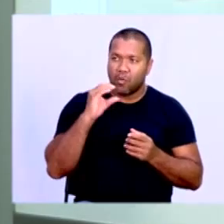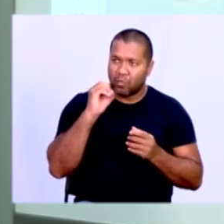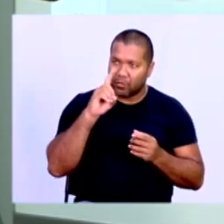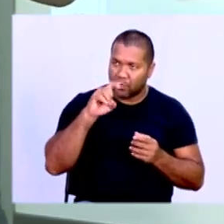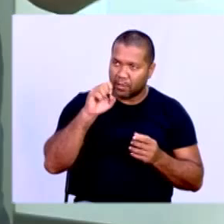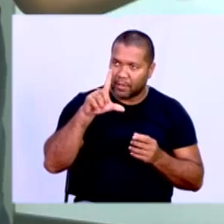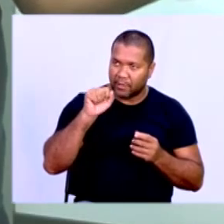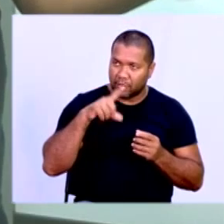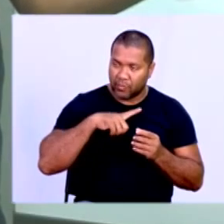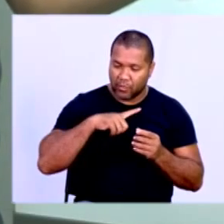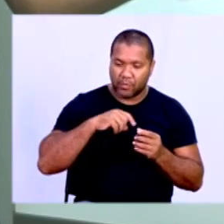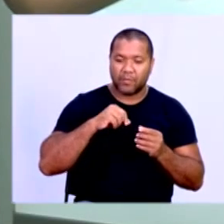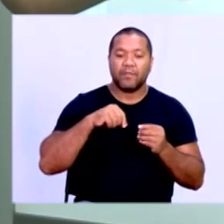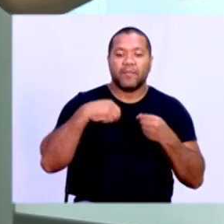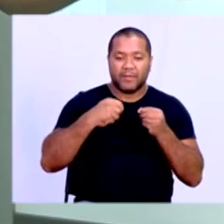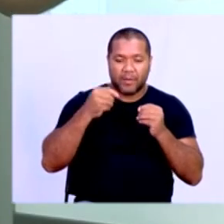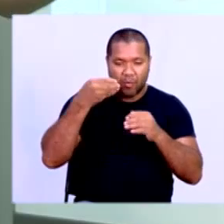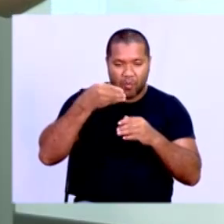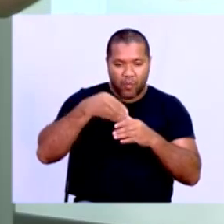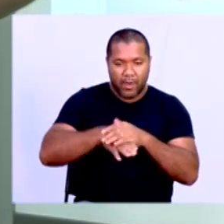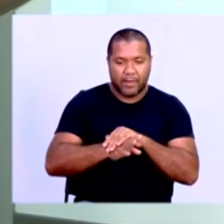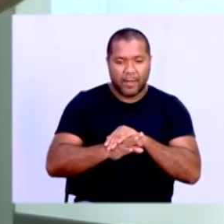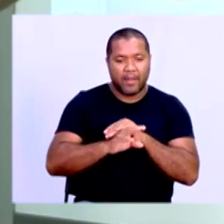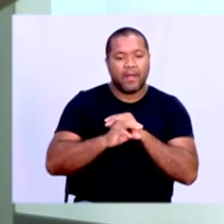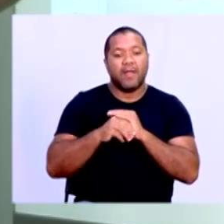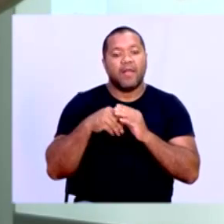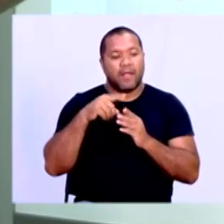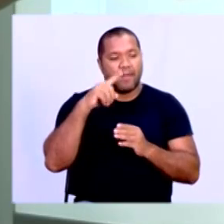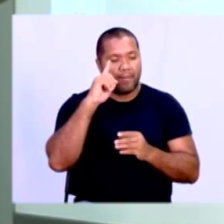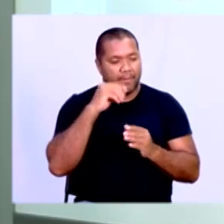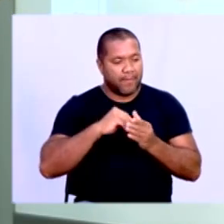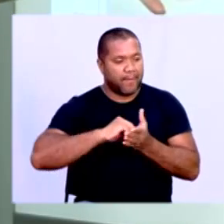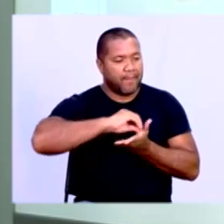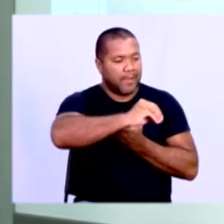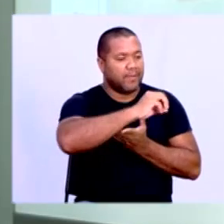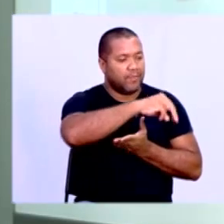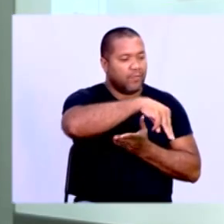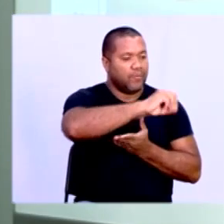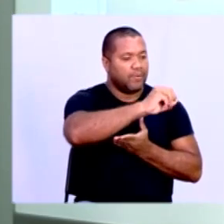dados, ele manda para o modelo, só que o modelo tem regras.